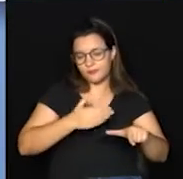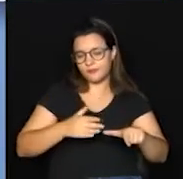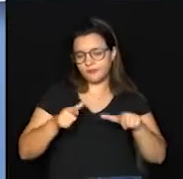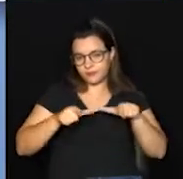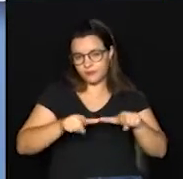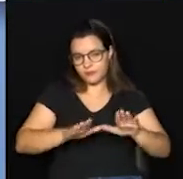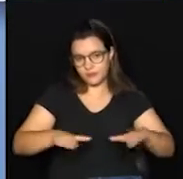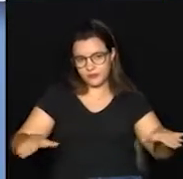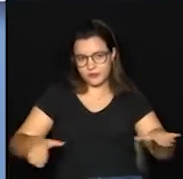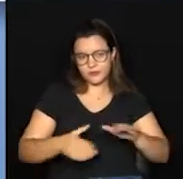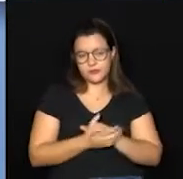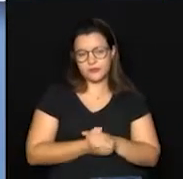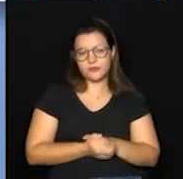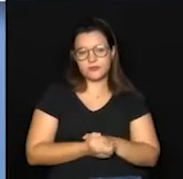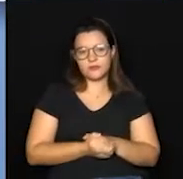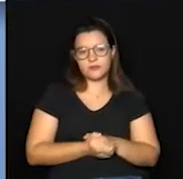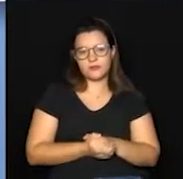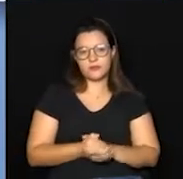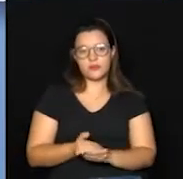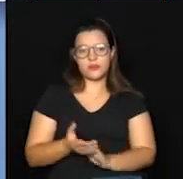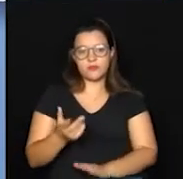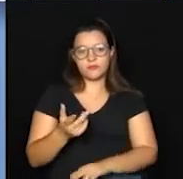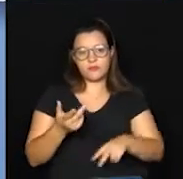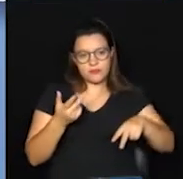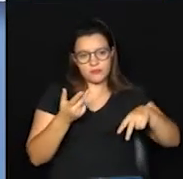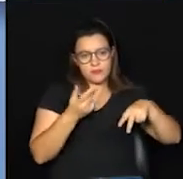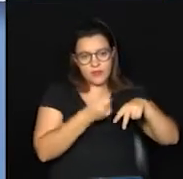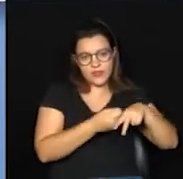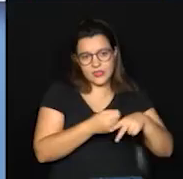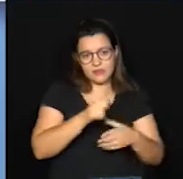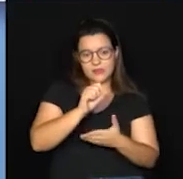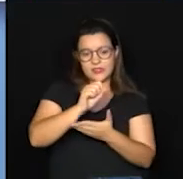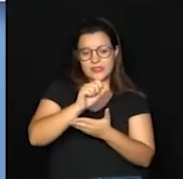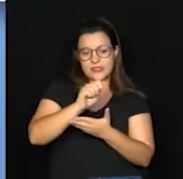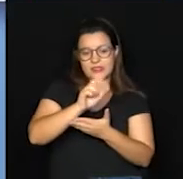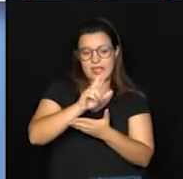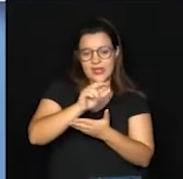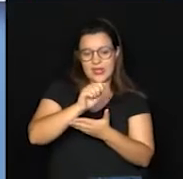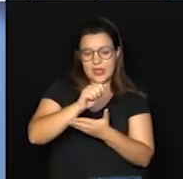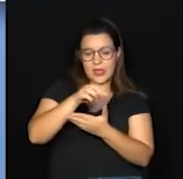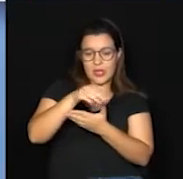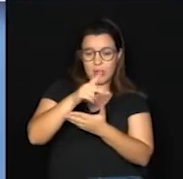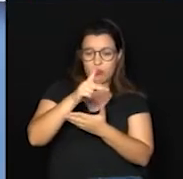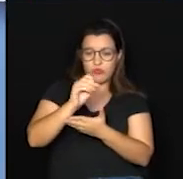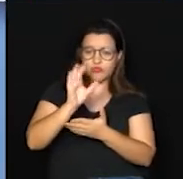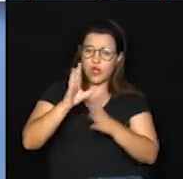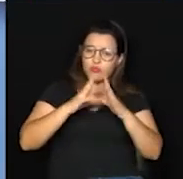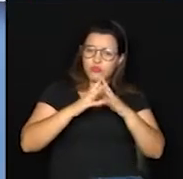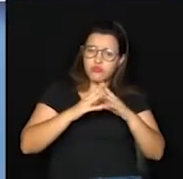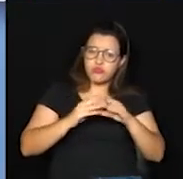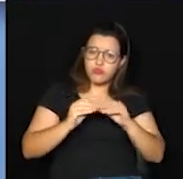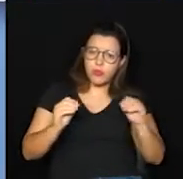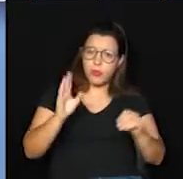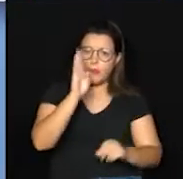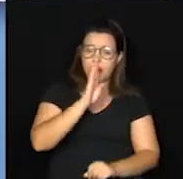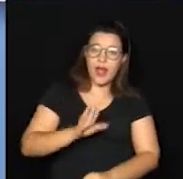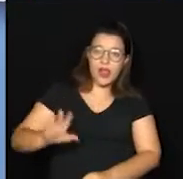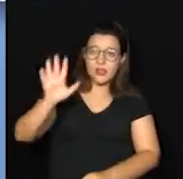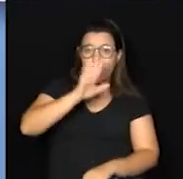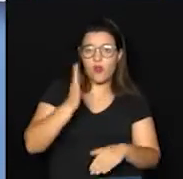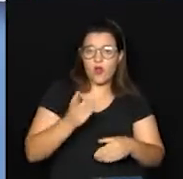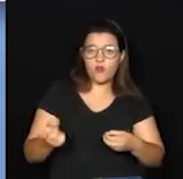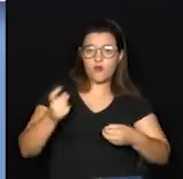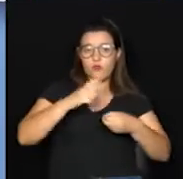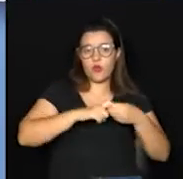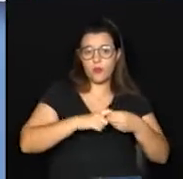criança. Lembrando que no caso da vacinação contra o sarampo, ela é uma doença que havia sido erradicada no nosso país, mas voltou. A